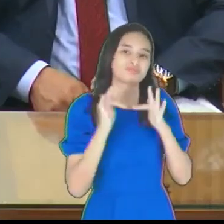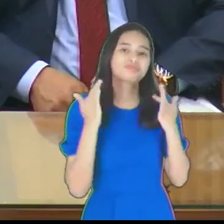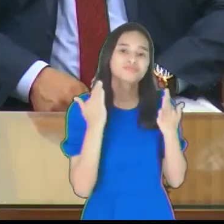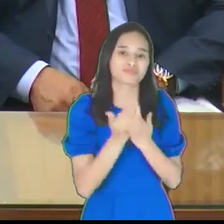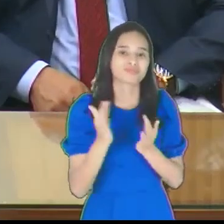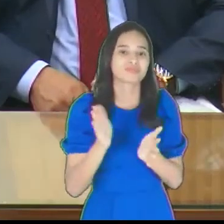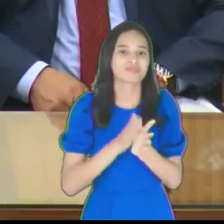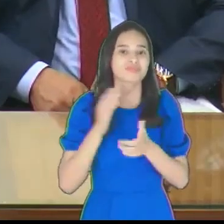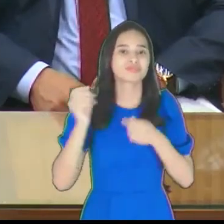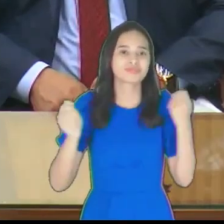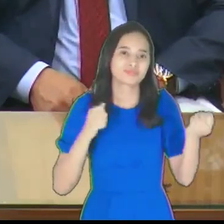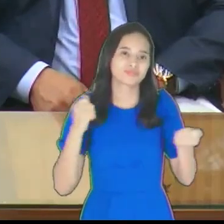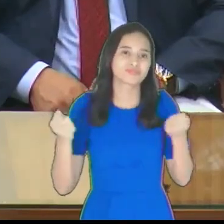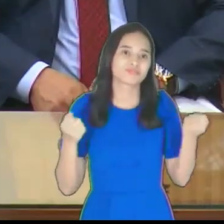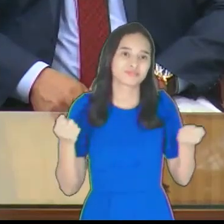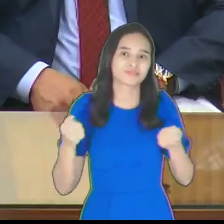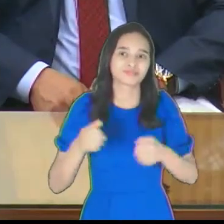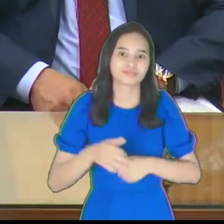Aleluia, aleluia, aleluia.